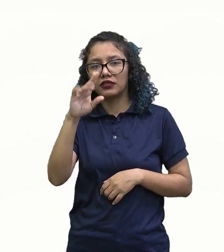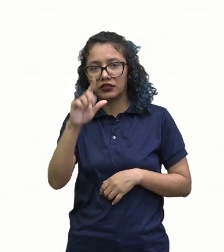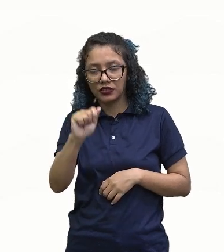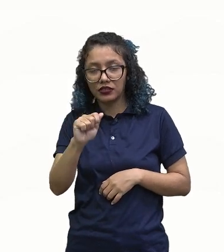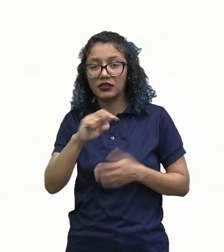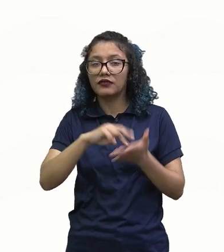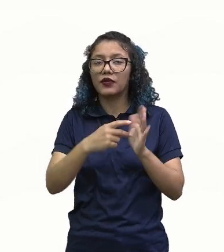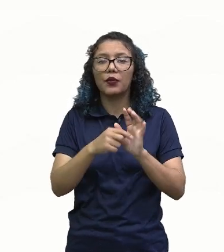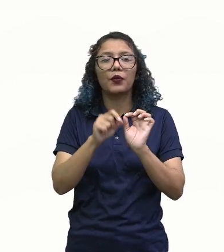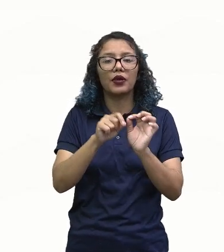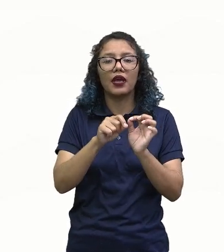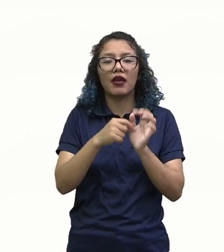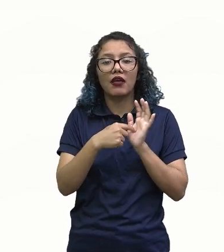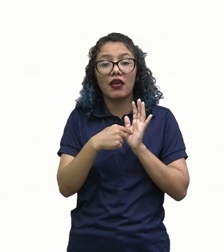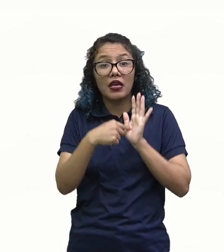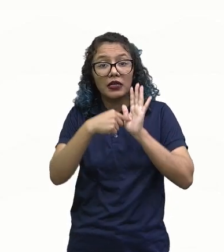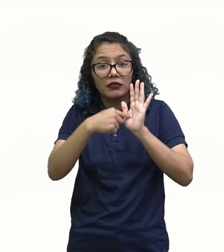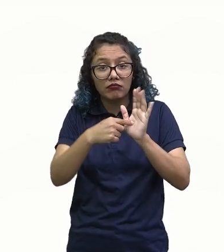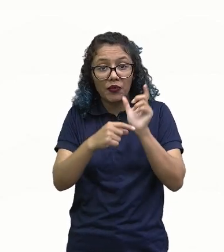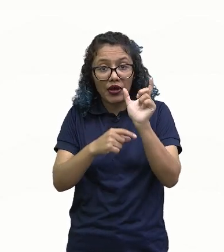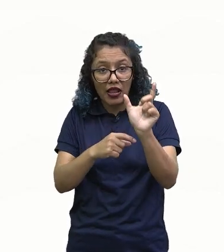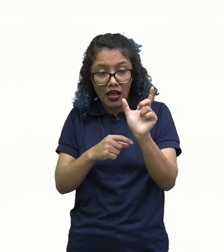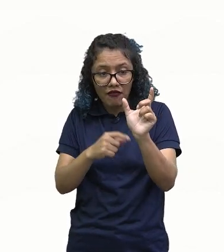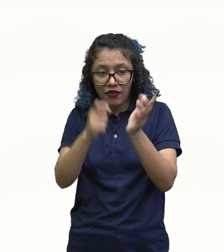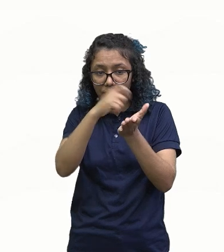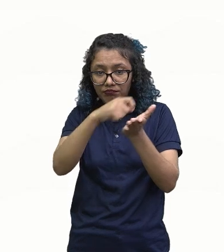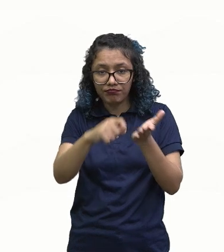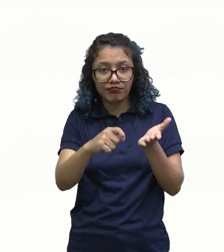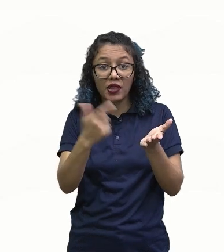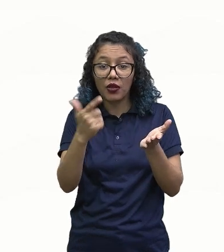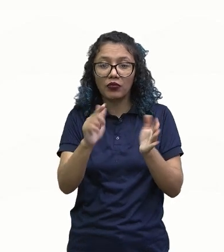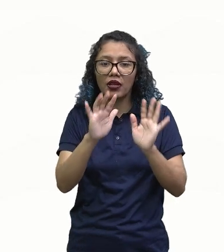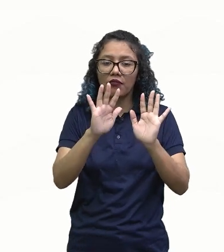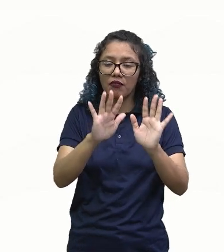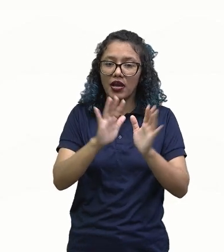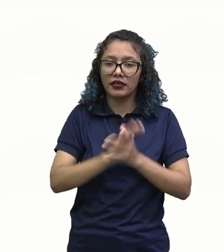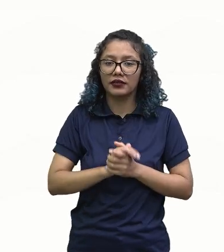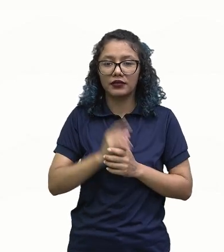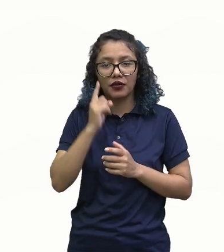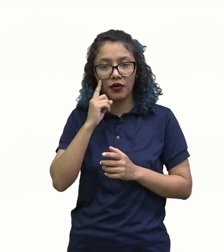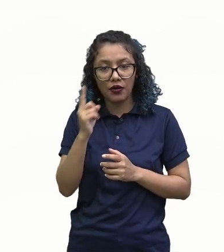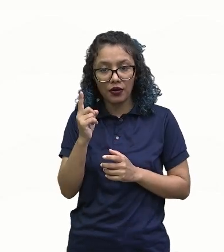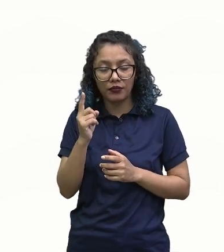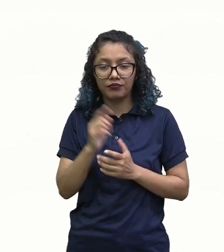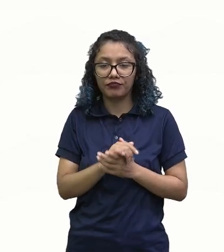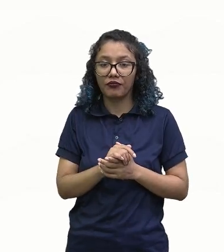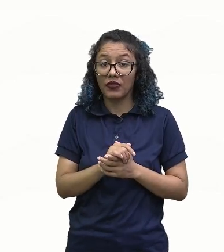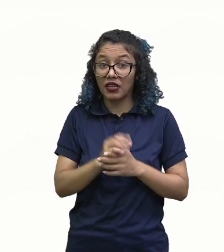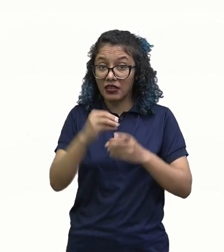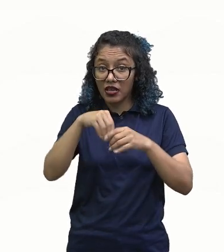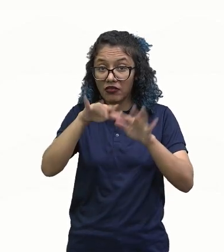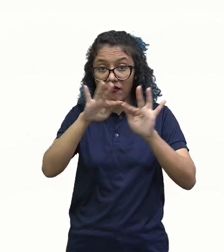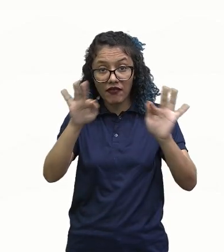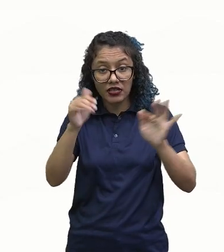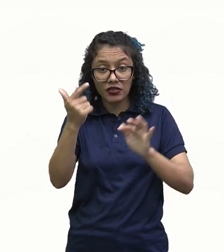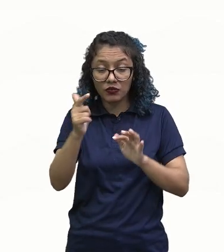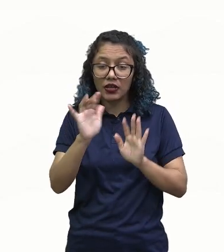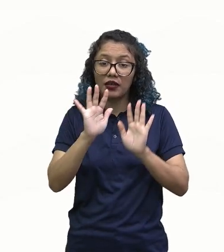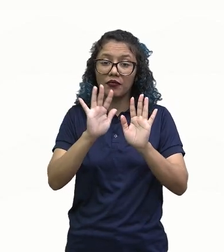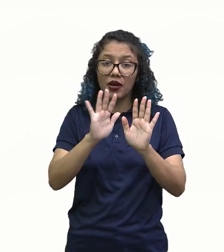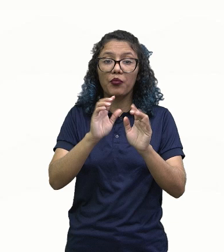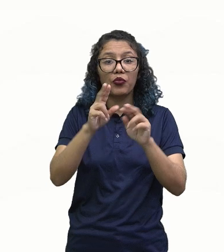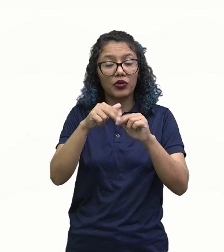está escrita na palavra. Eu coloquei aqui para vocês, mas ela não vem escrita na frase. Então,